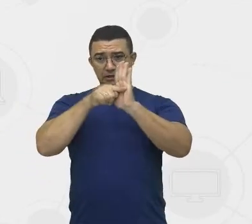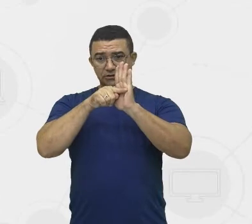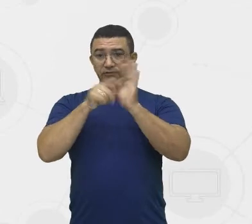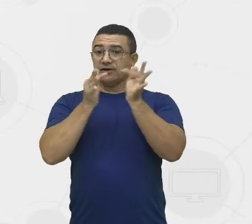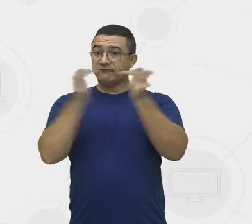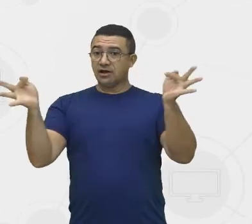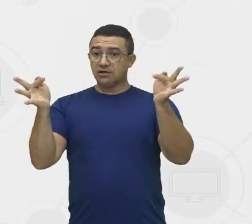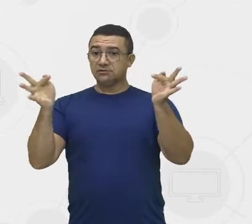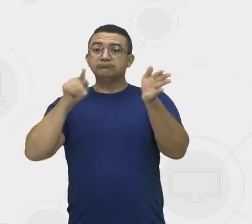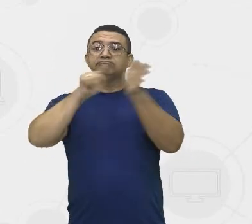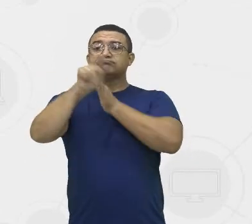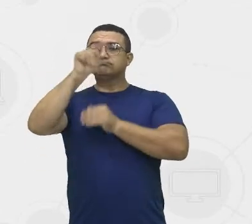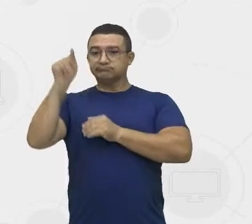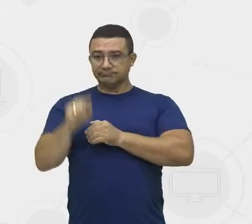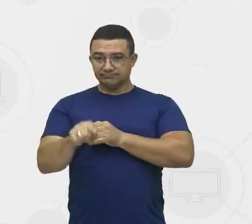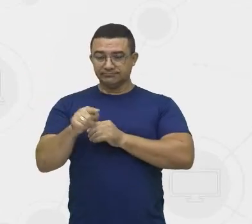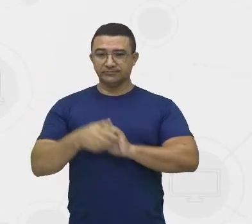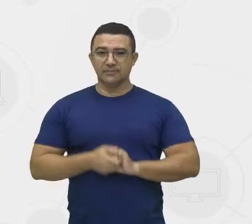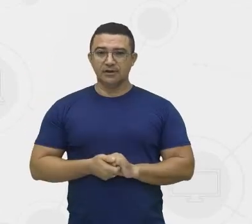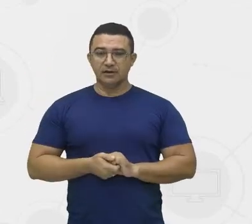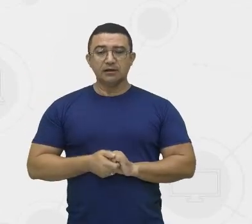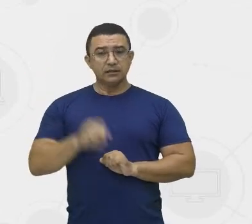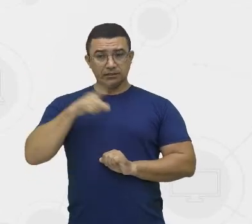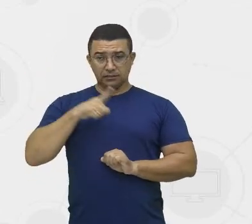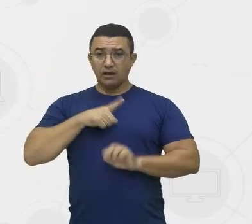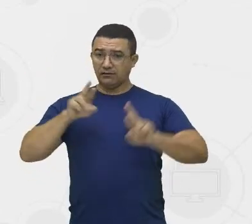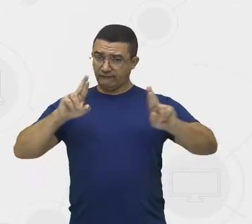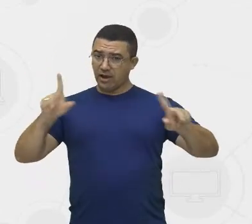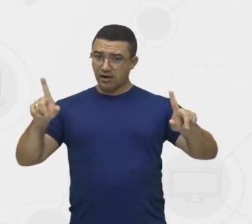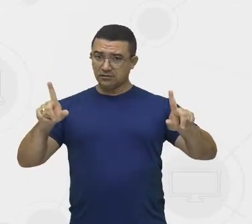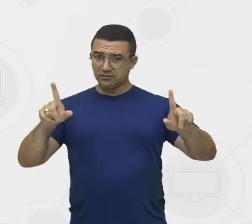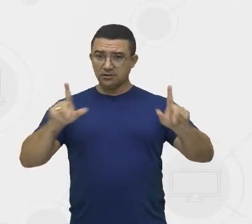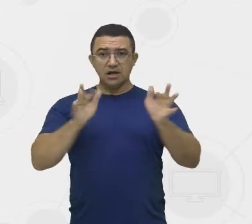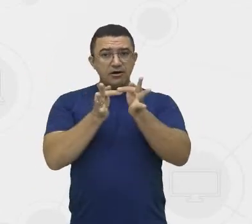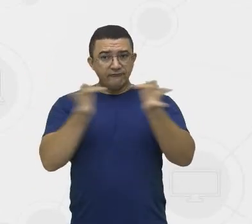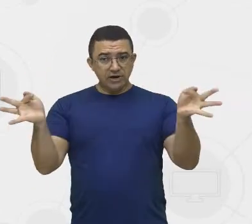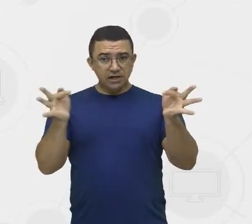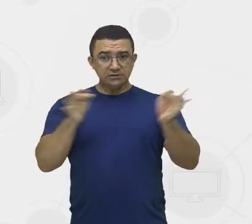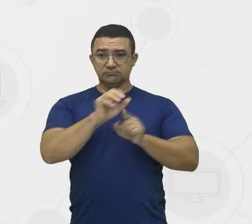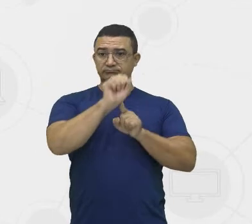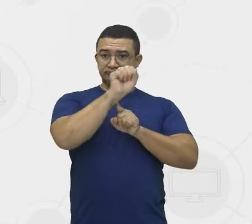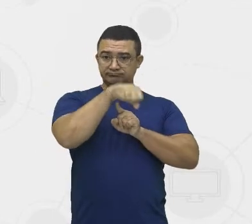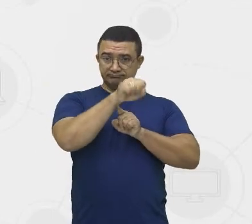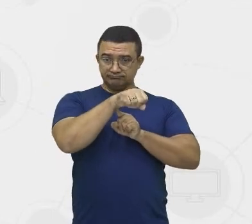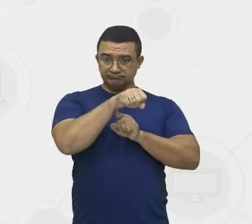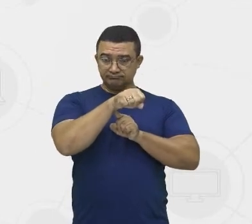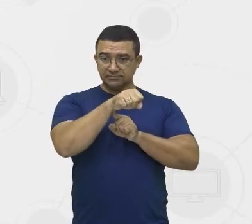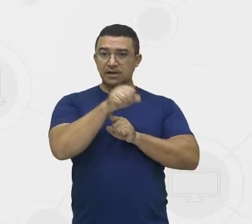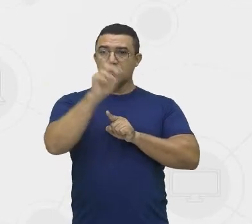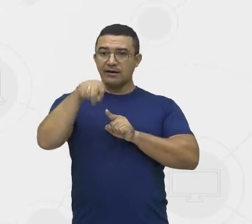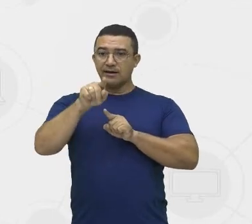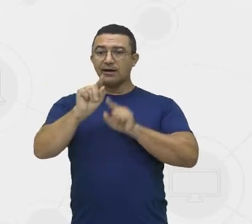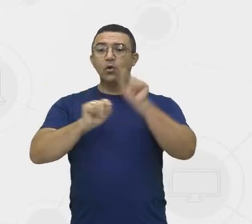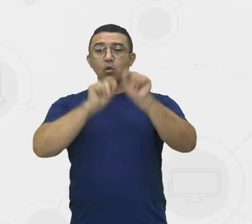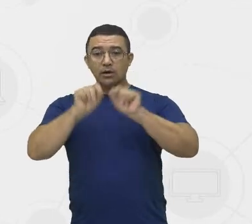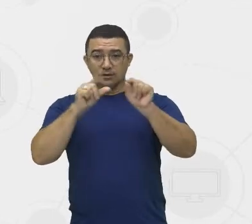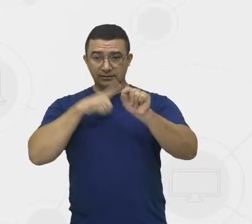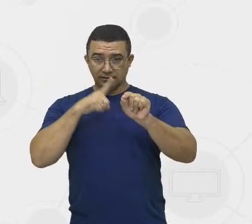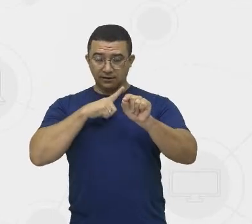interrogativas, Lembrando, que há uma diferença entre essas formas. A forma afirmativa é caracterizada pela presença